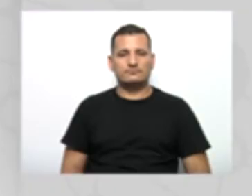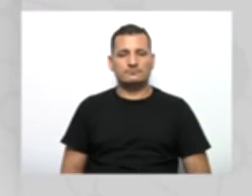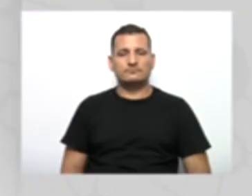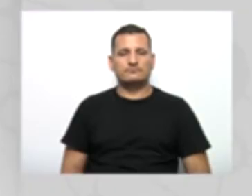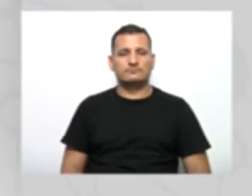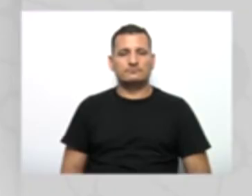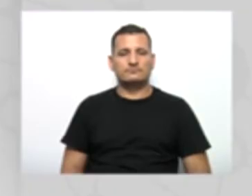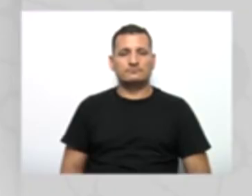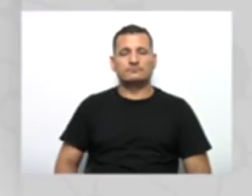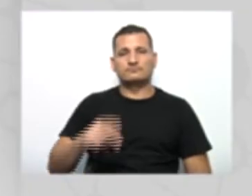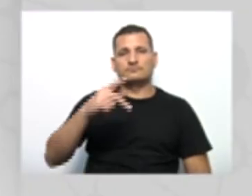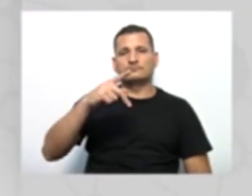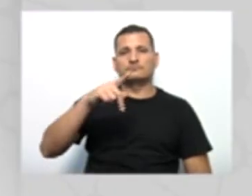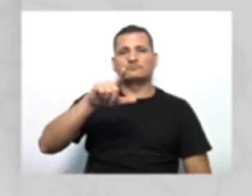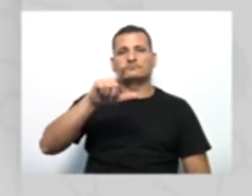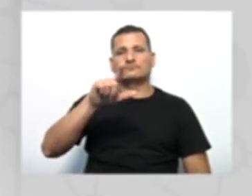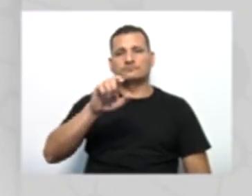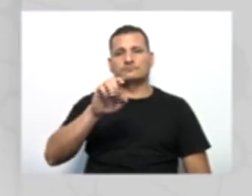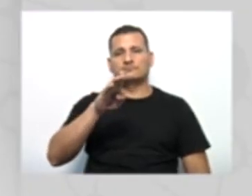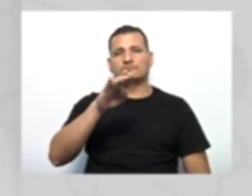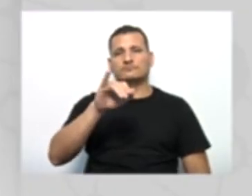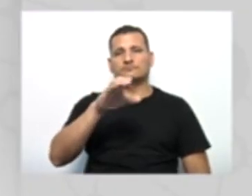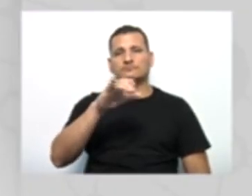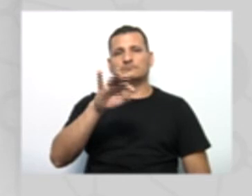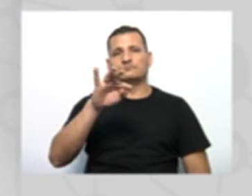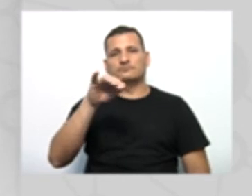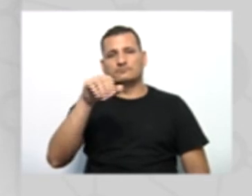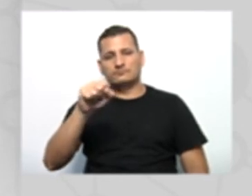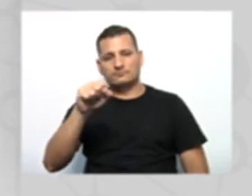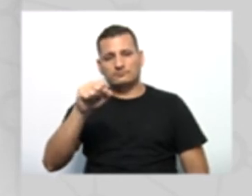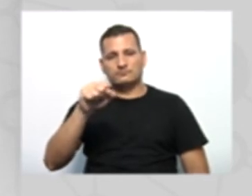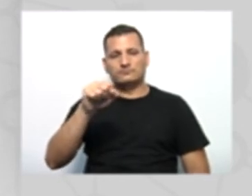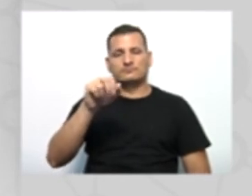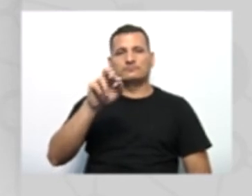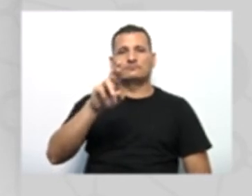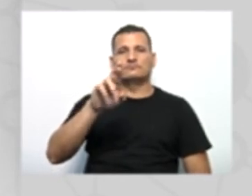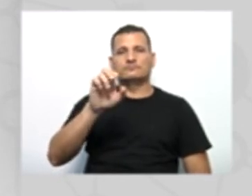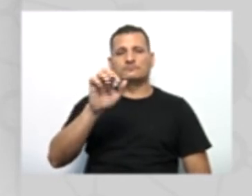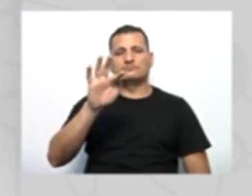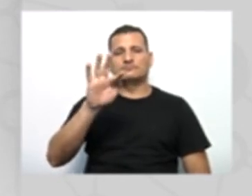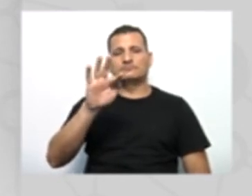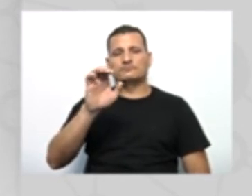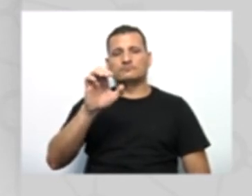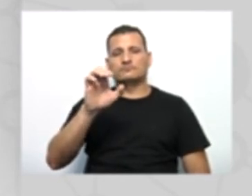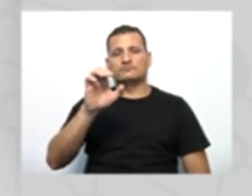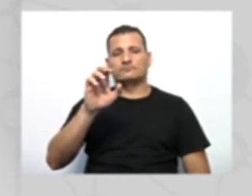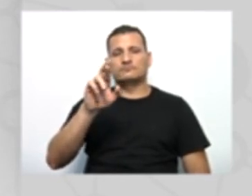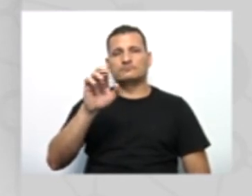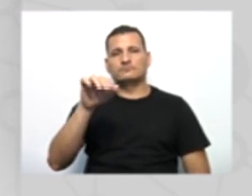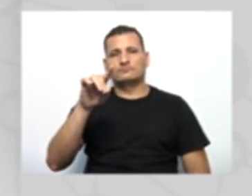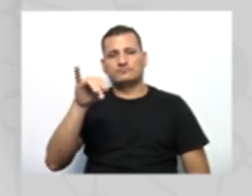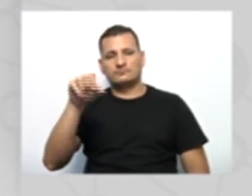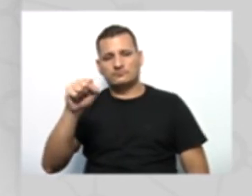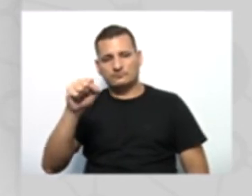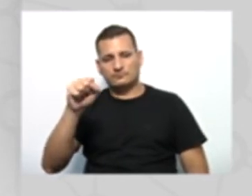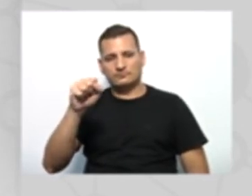ficha limpa, ela surgiu como um projeto de lei de iniciativa popular. Olha só, a ficha limpa hoje ela